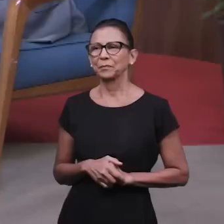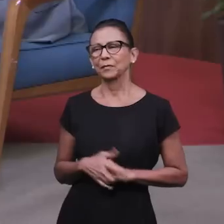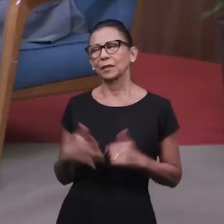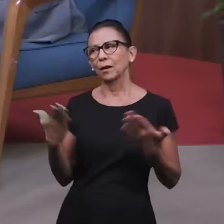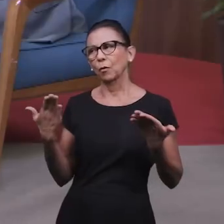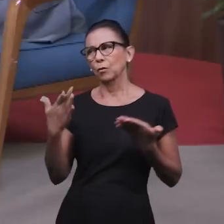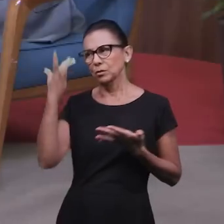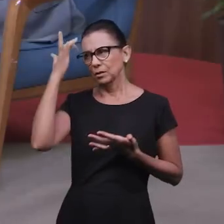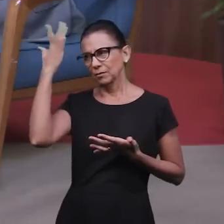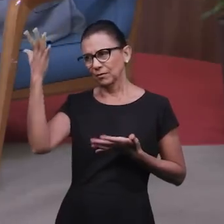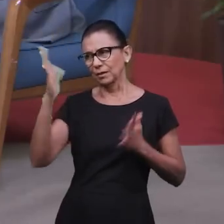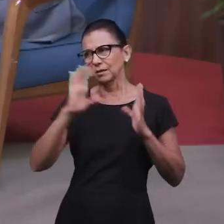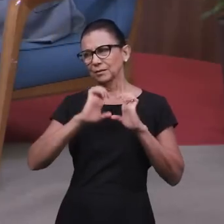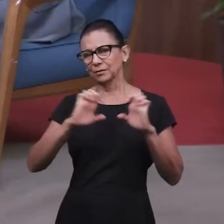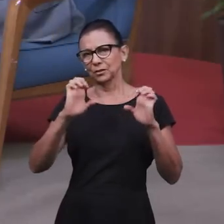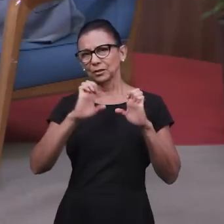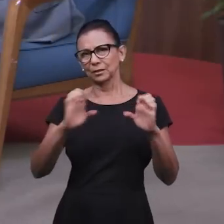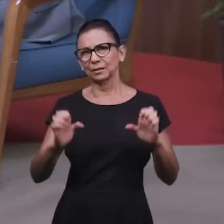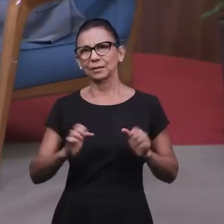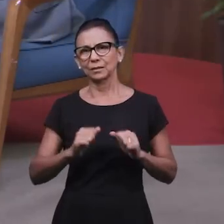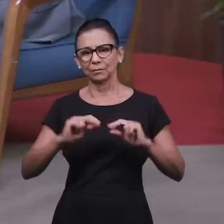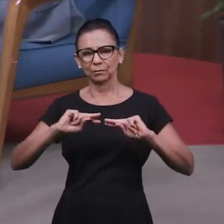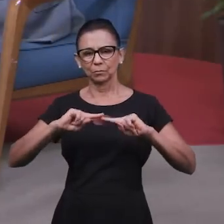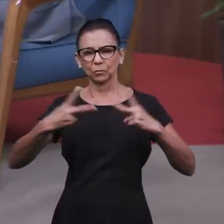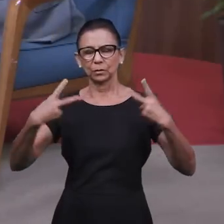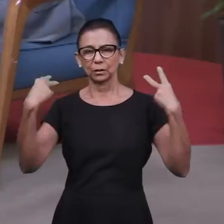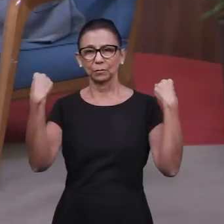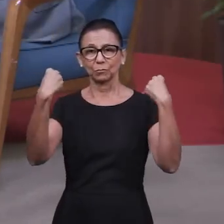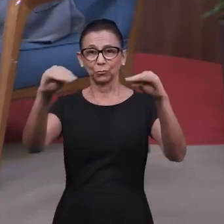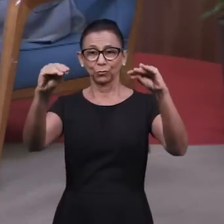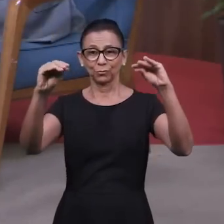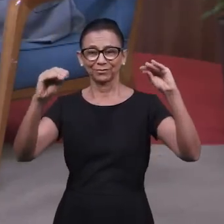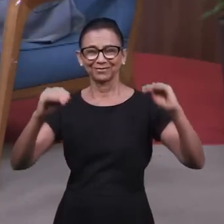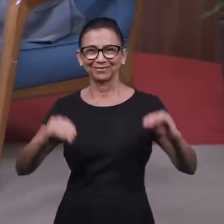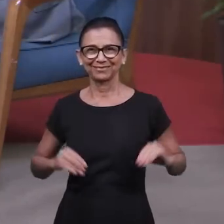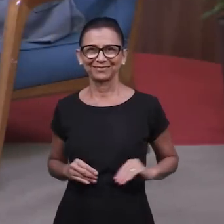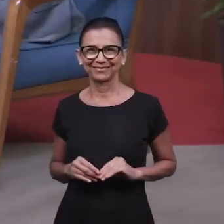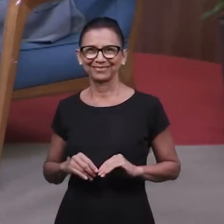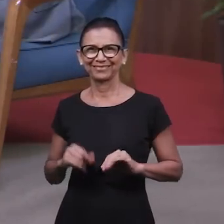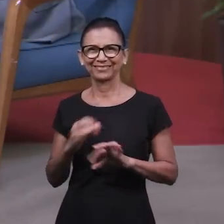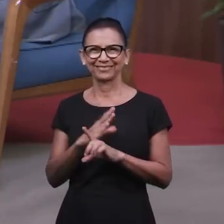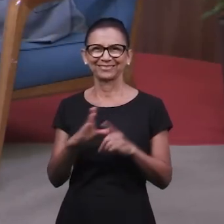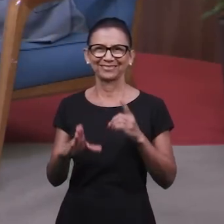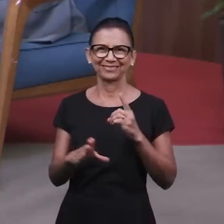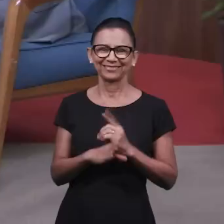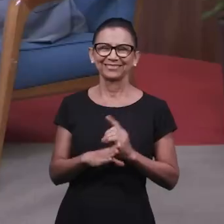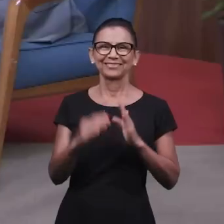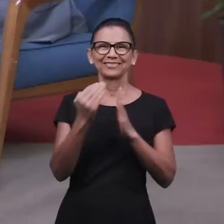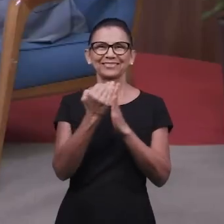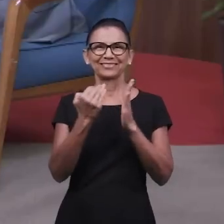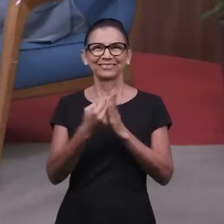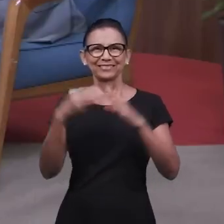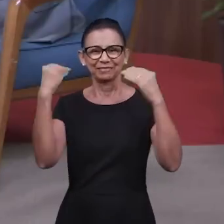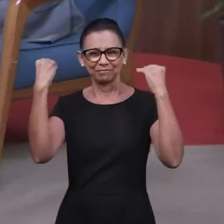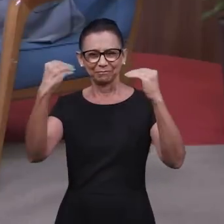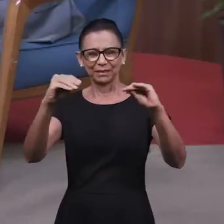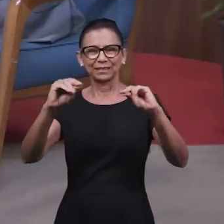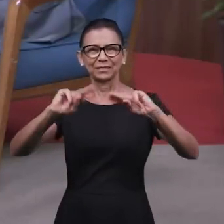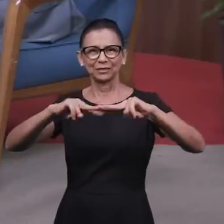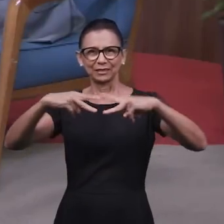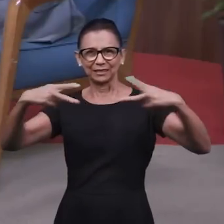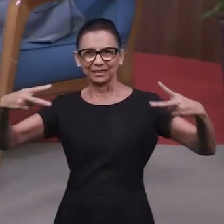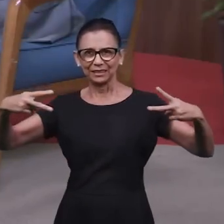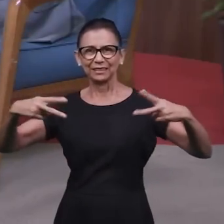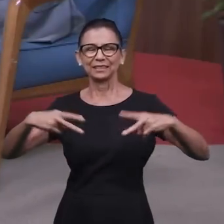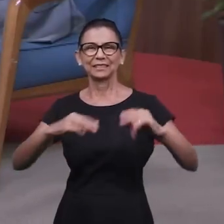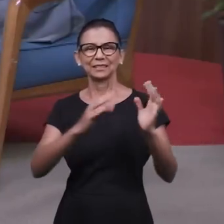isso, está muito mais fácil evangelizar, Está né? muito mais fácil. É só pegar e enviar o link. Envia o link do culto, envia o link do programa.